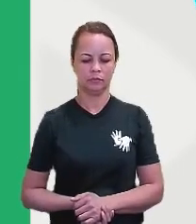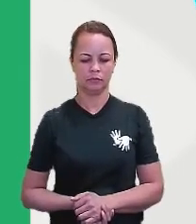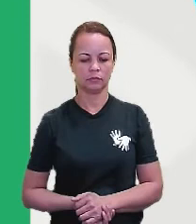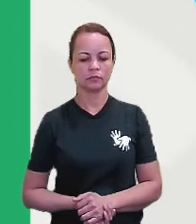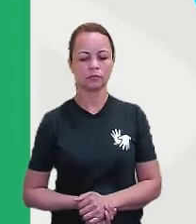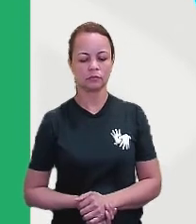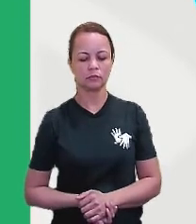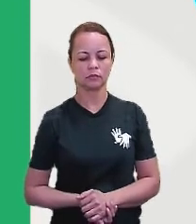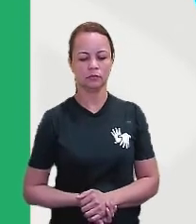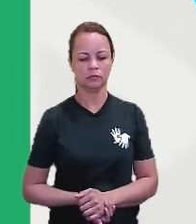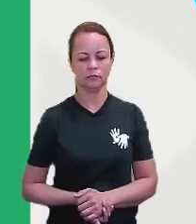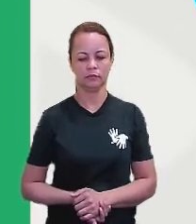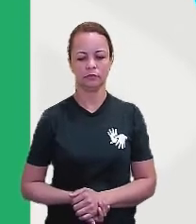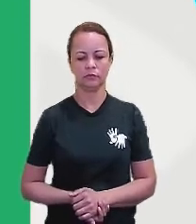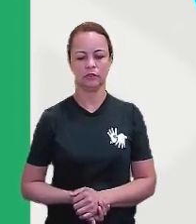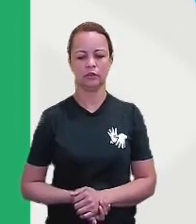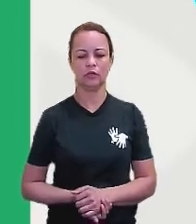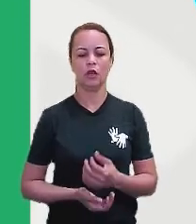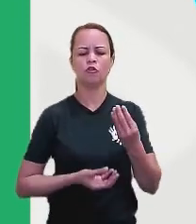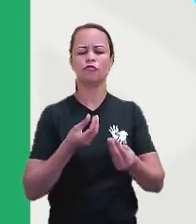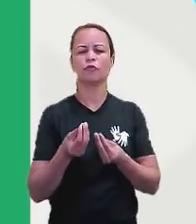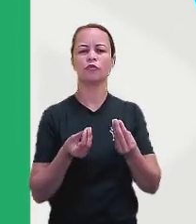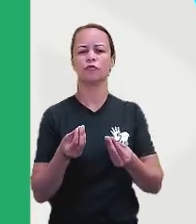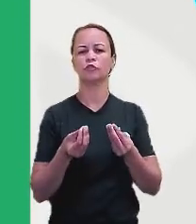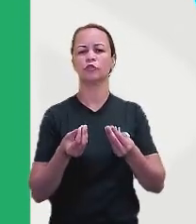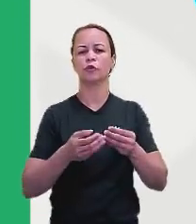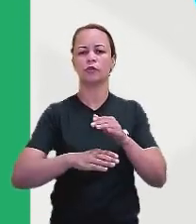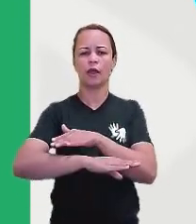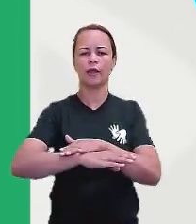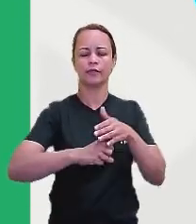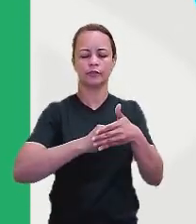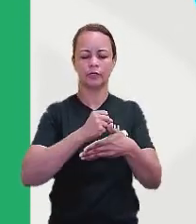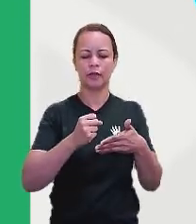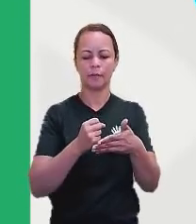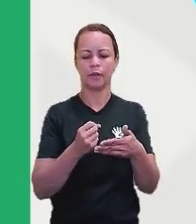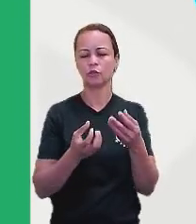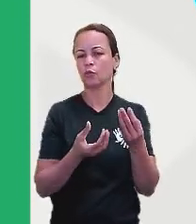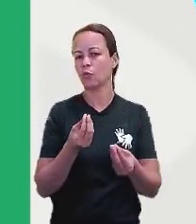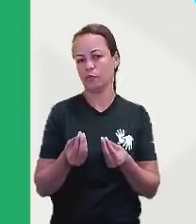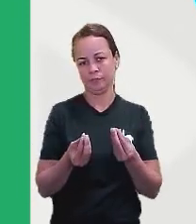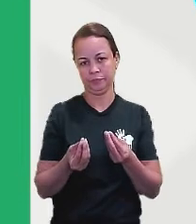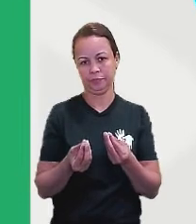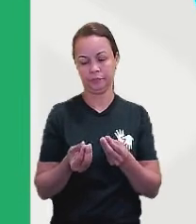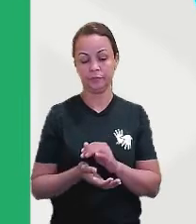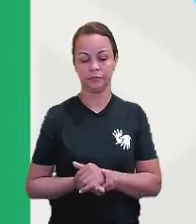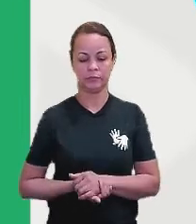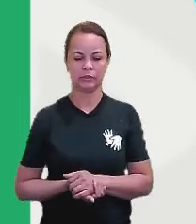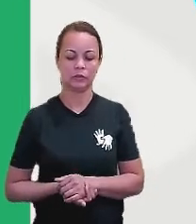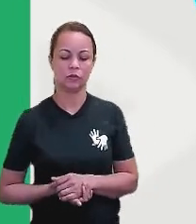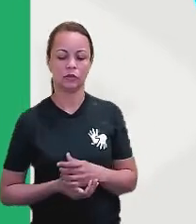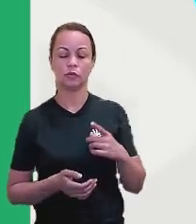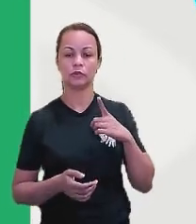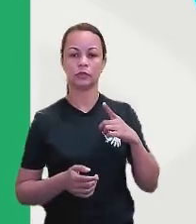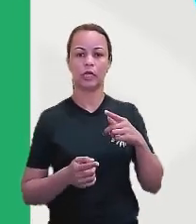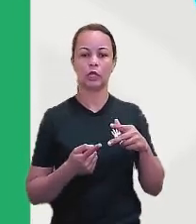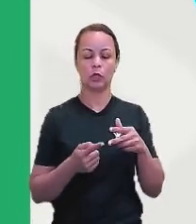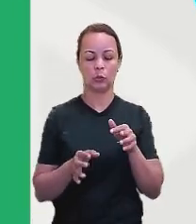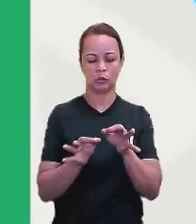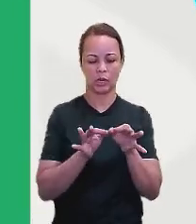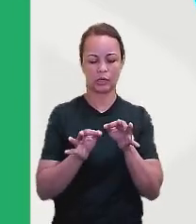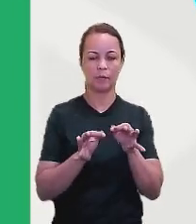E como é que funciona, professor, a rede de saneamento básico, né? Quando se trata de tratamento da água,